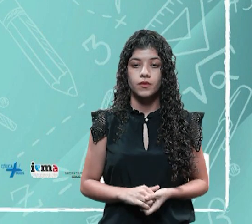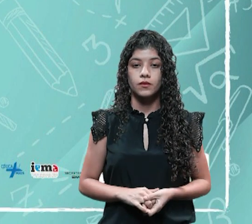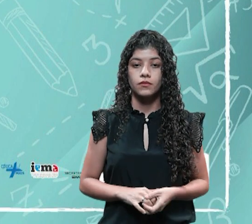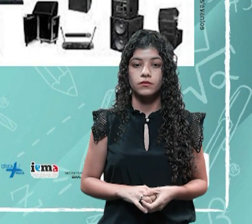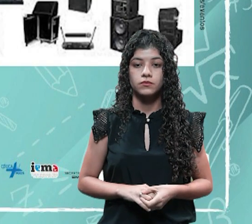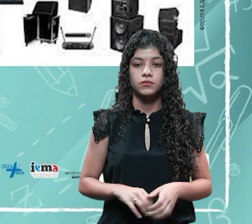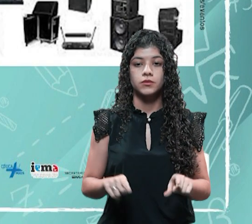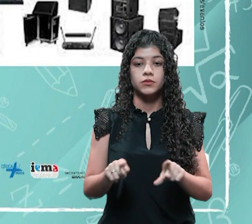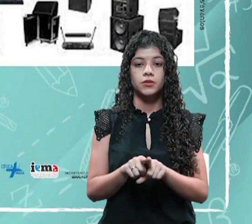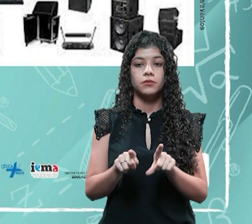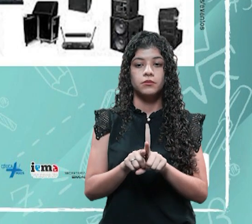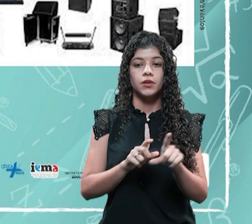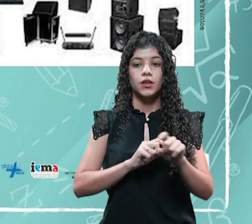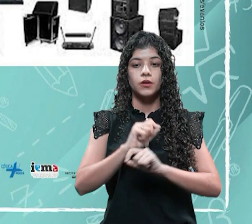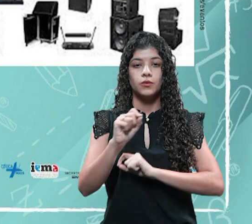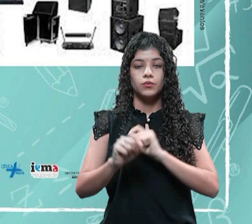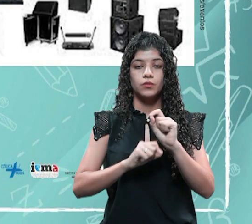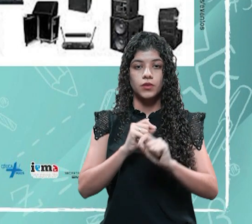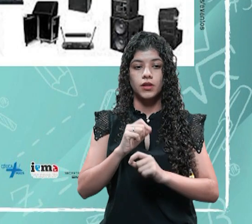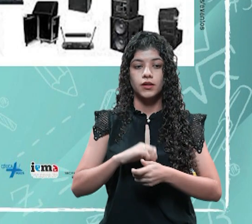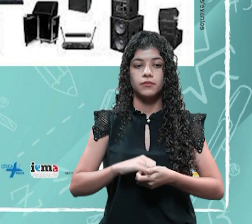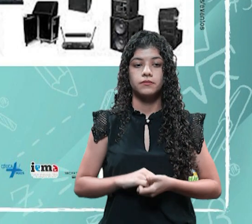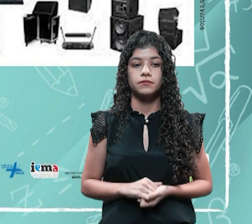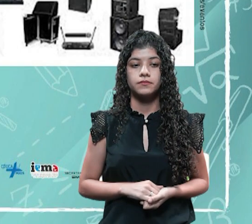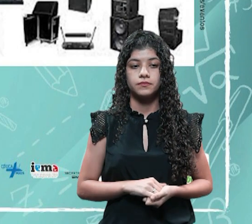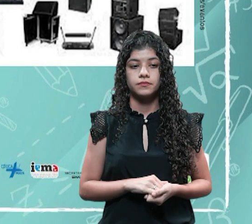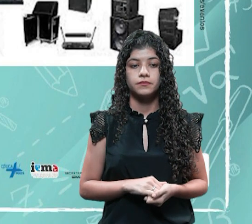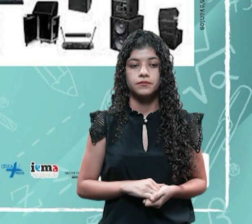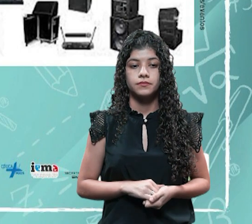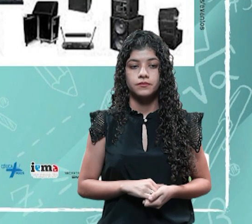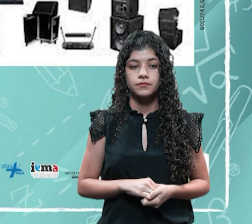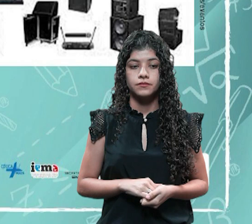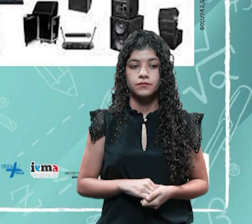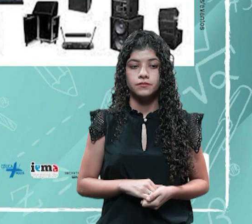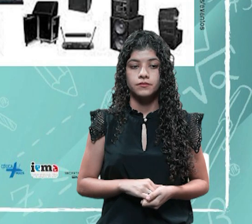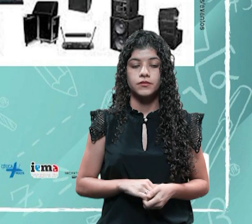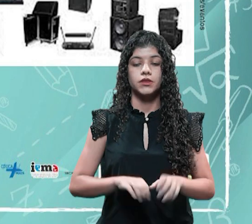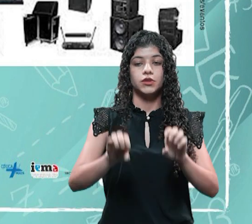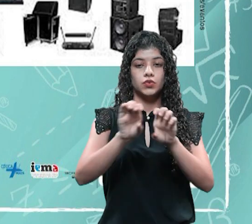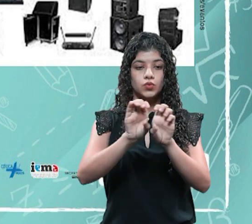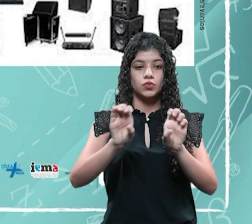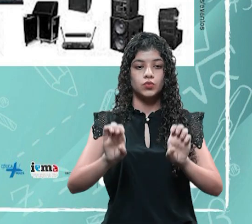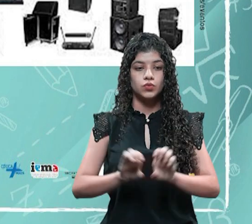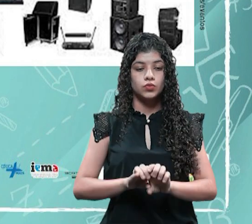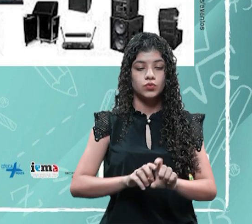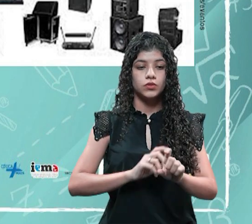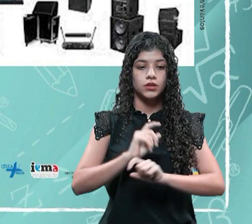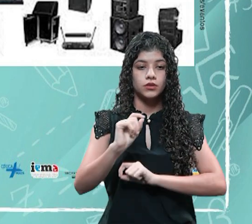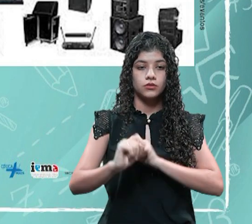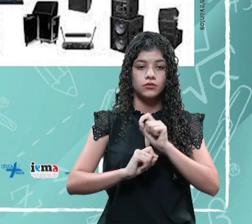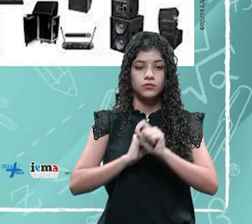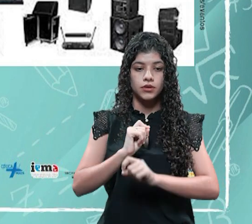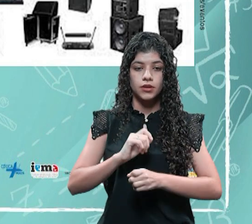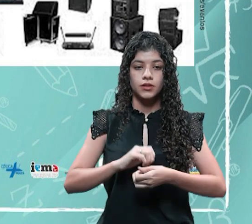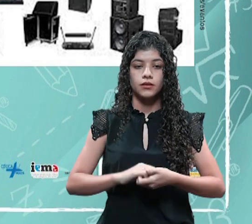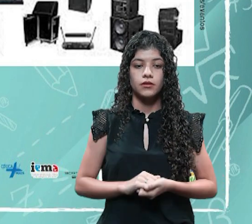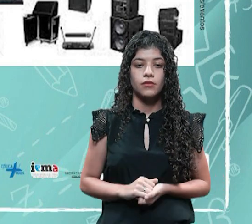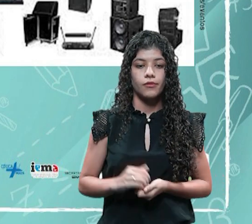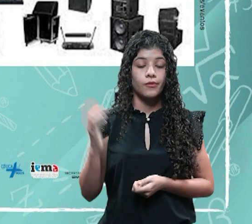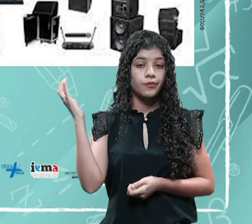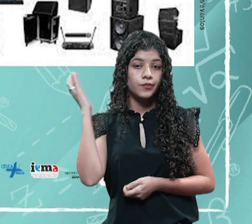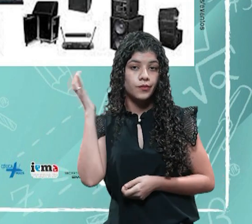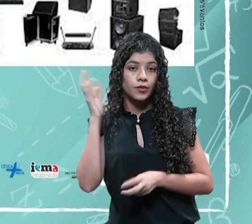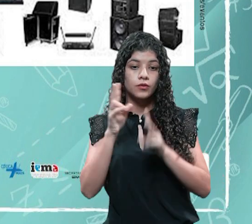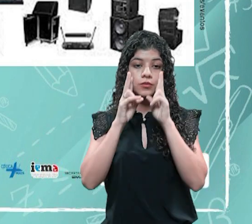né? Também, outro apoio operacional de infraestrutura de um evento é o